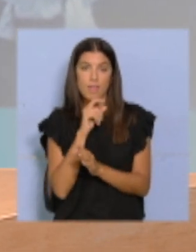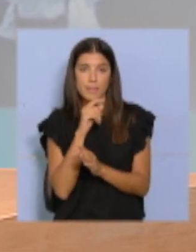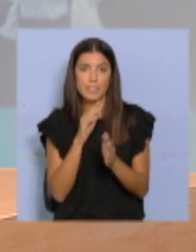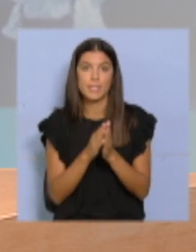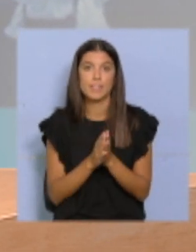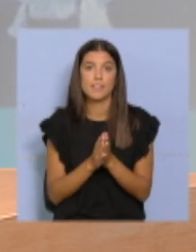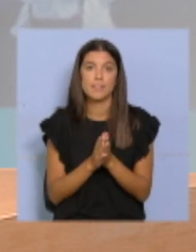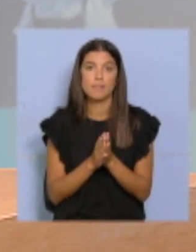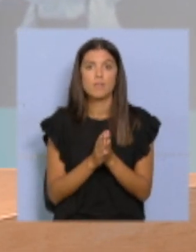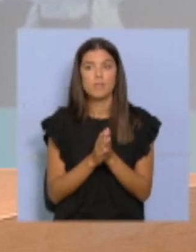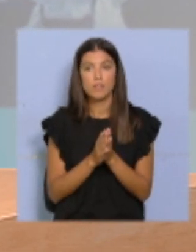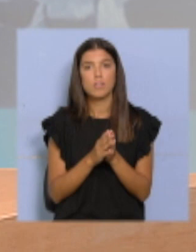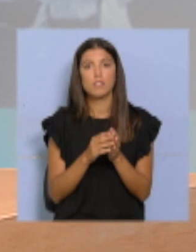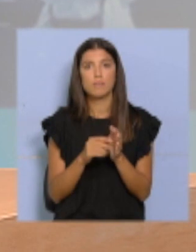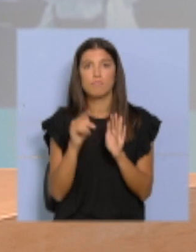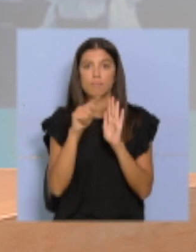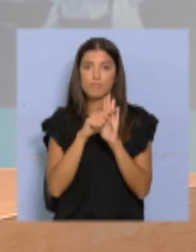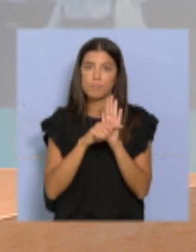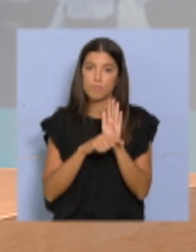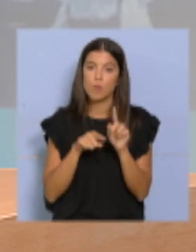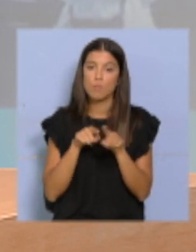nossa política de comunicação e